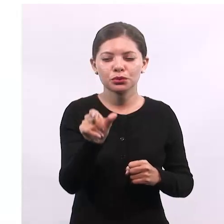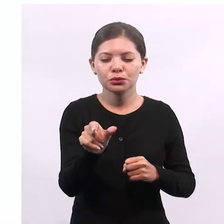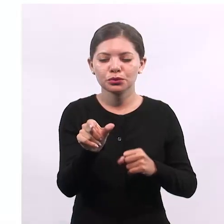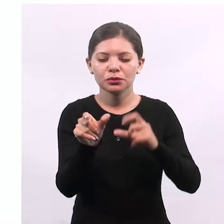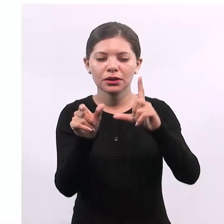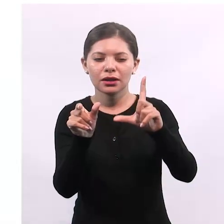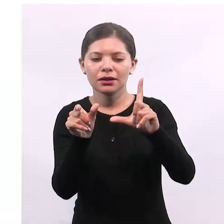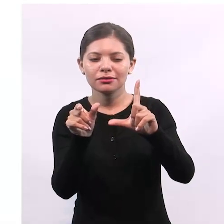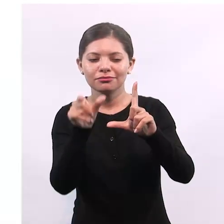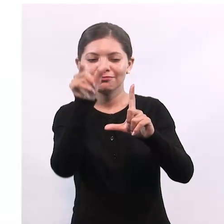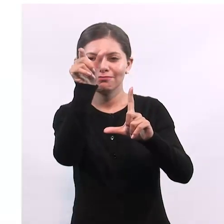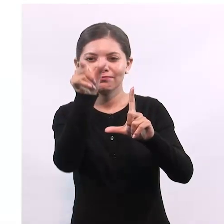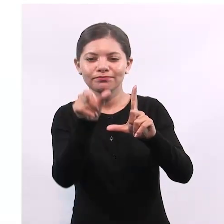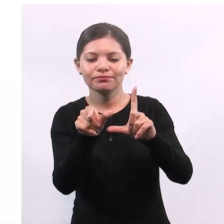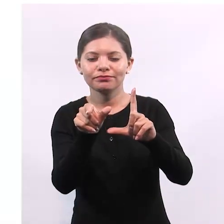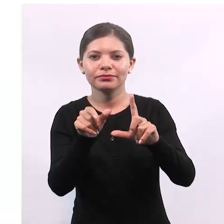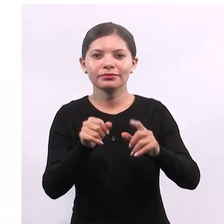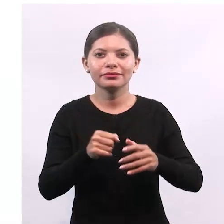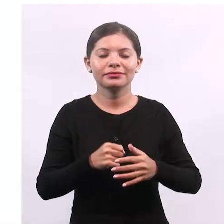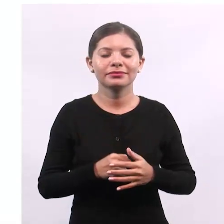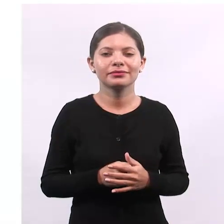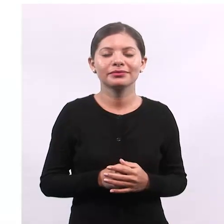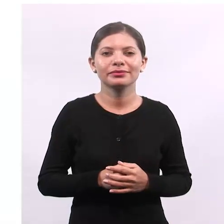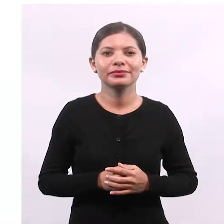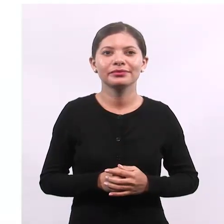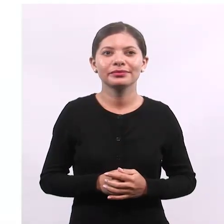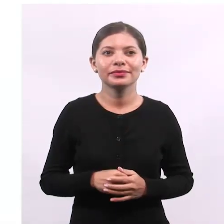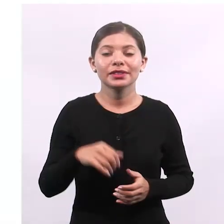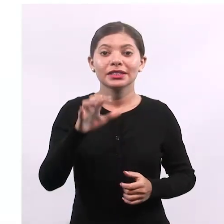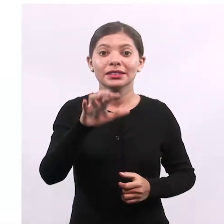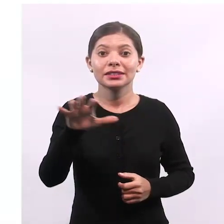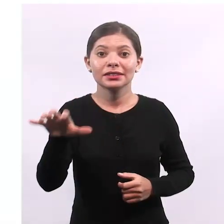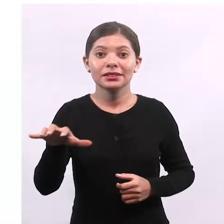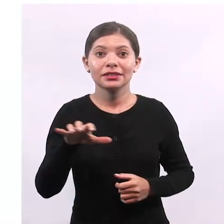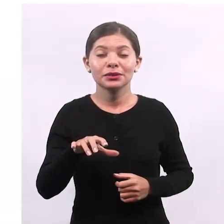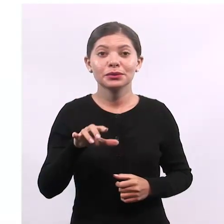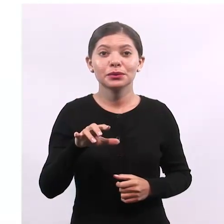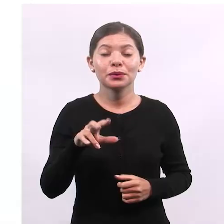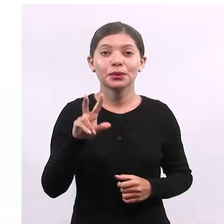setores gráficos de setores são os que a gente costuma chamar